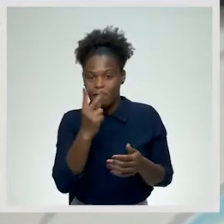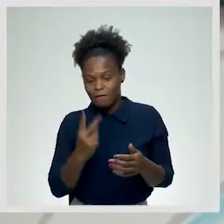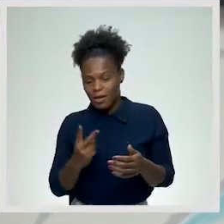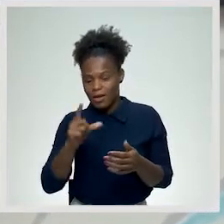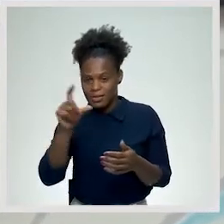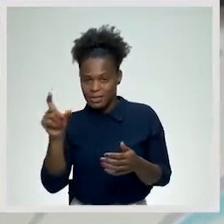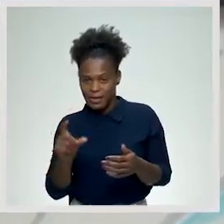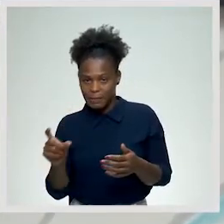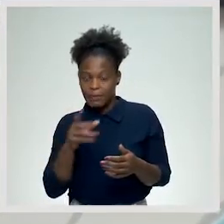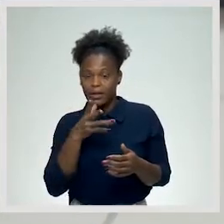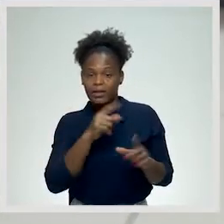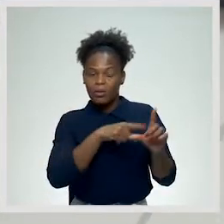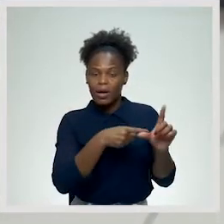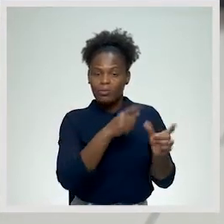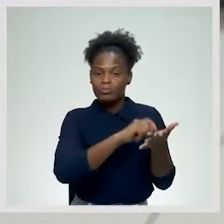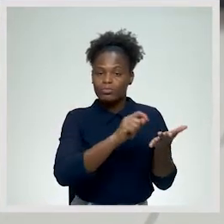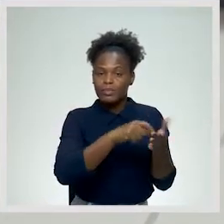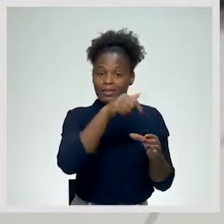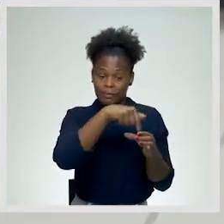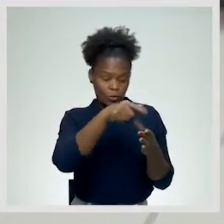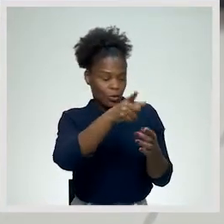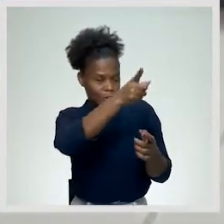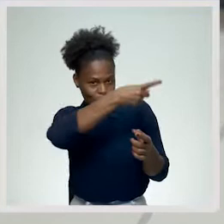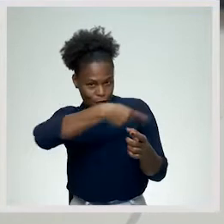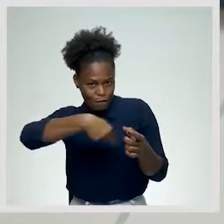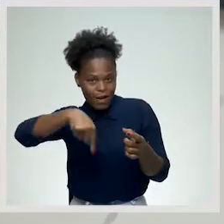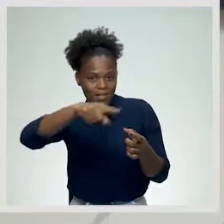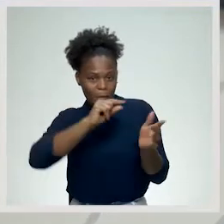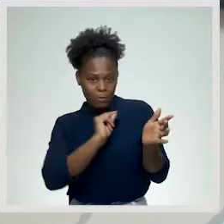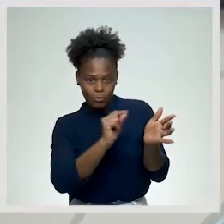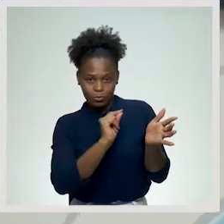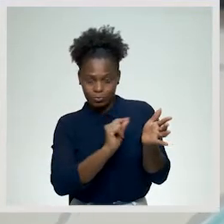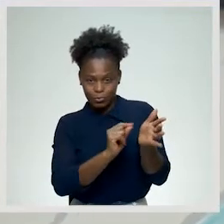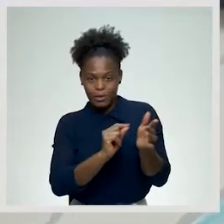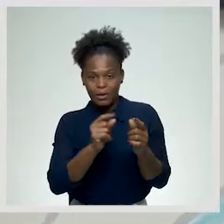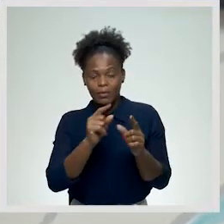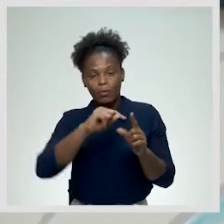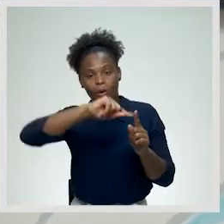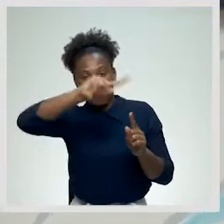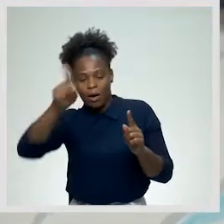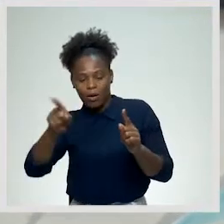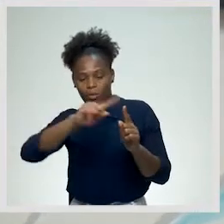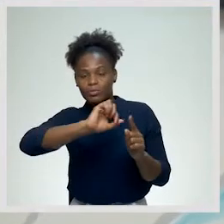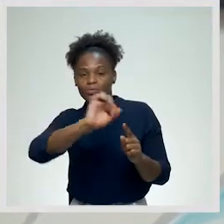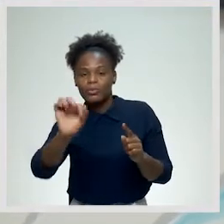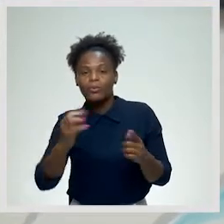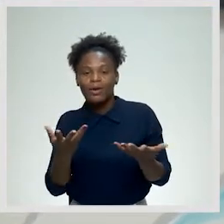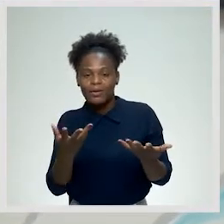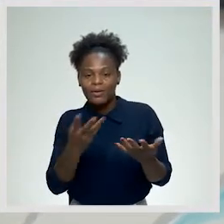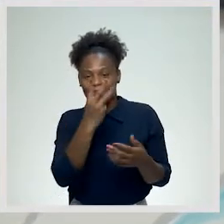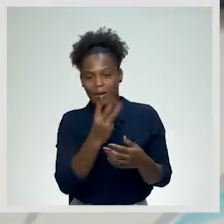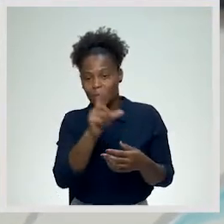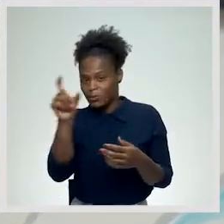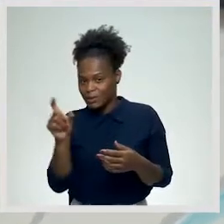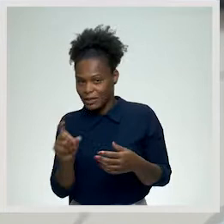WVZ é um ângulo inscrito numa circunferência. O seu arco correspondente é